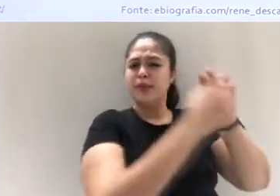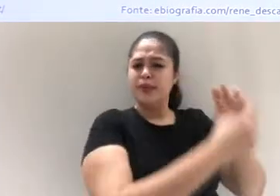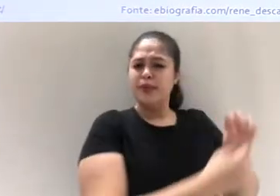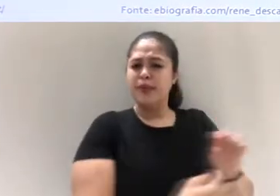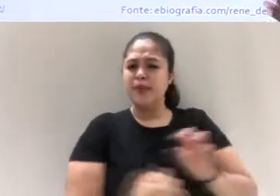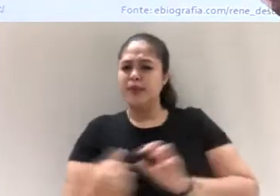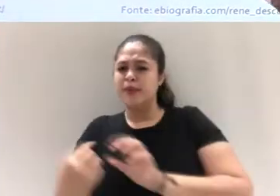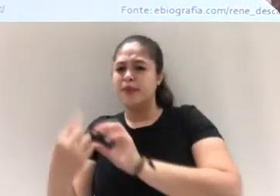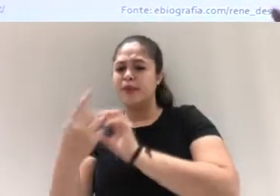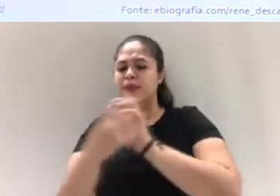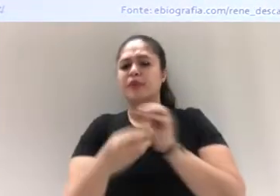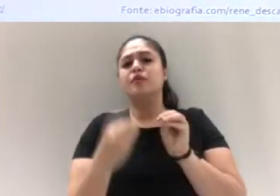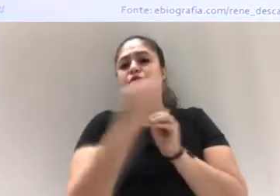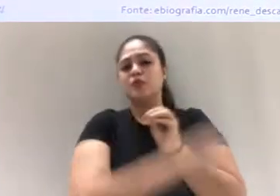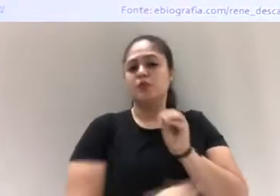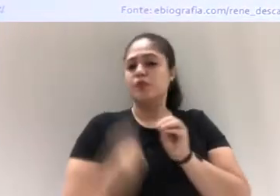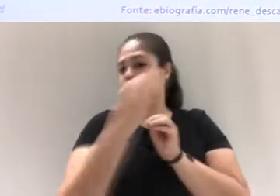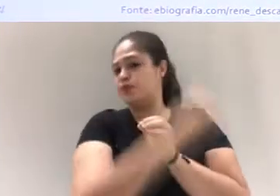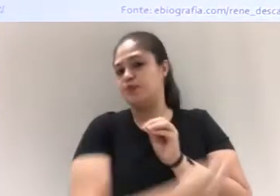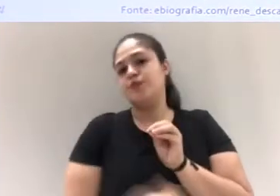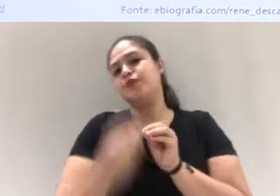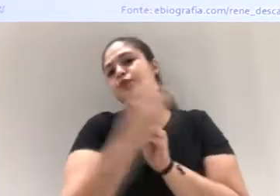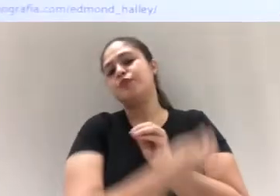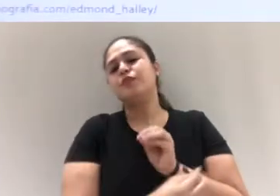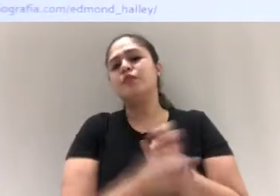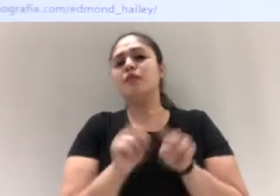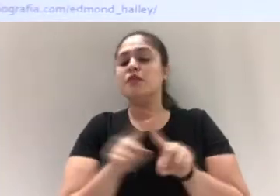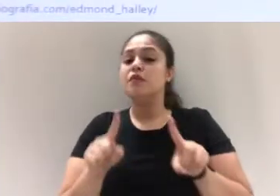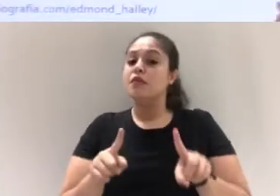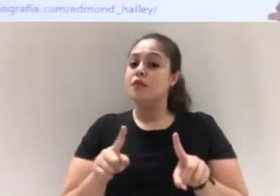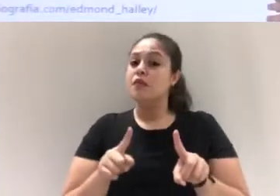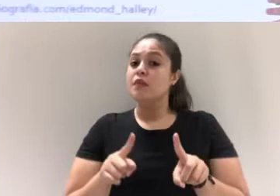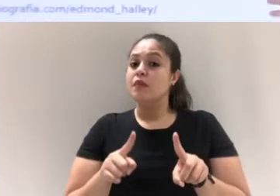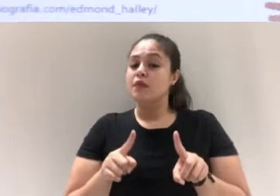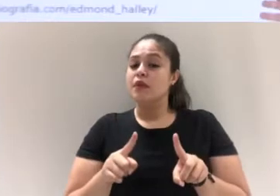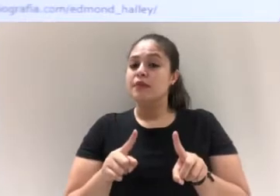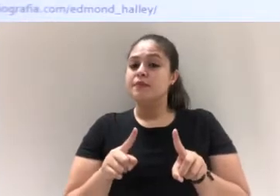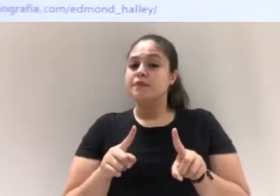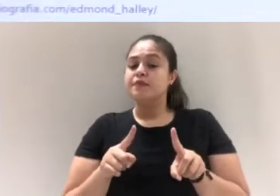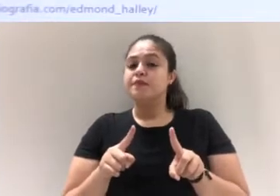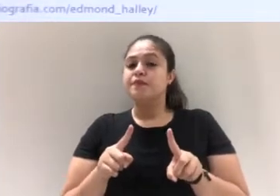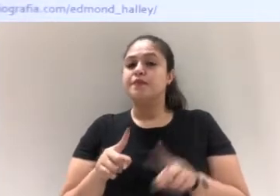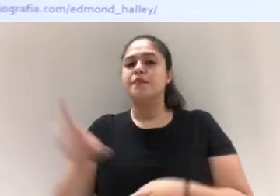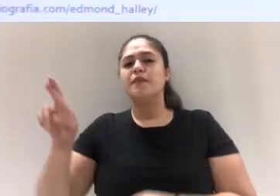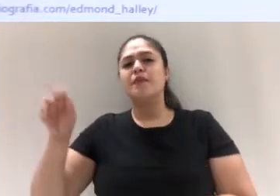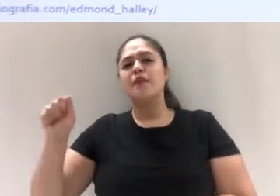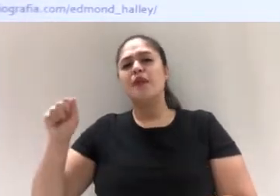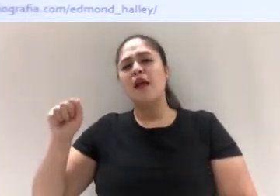planetas mantivessem suas órbitas. Porém, Halley